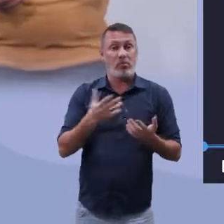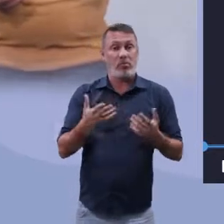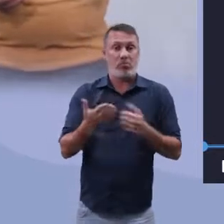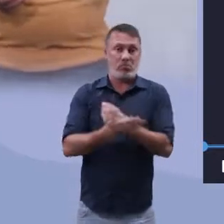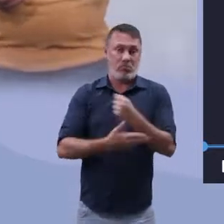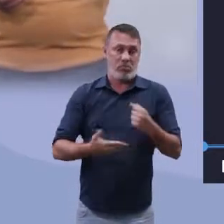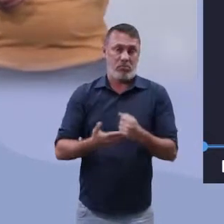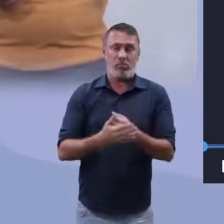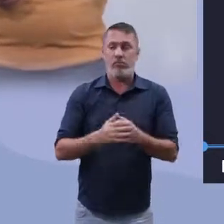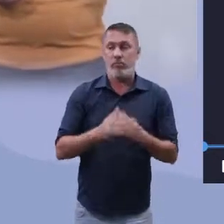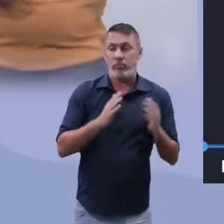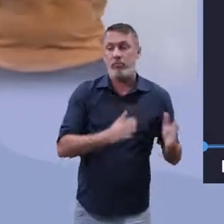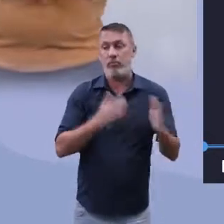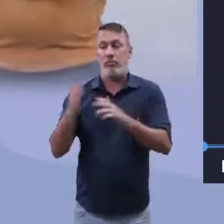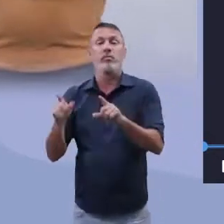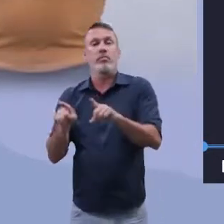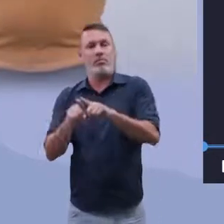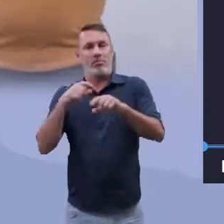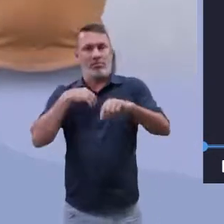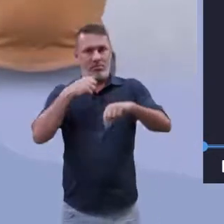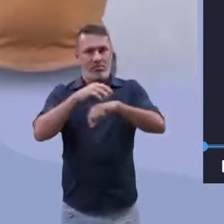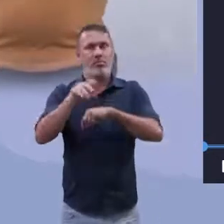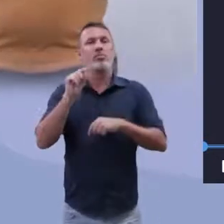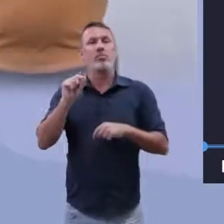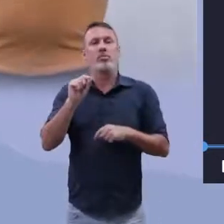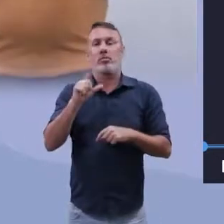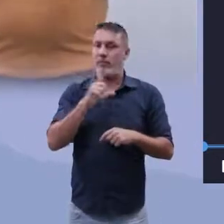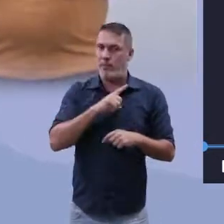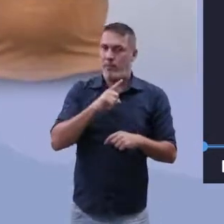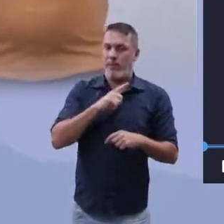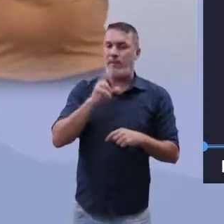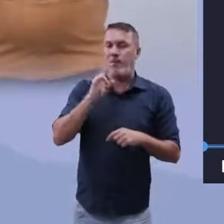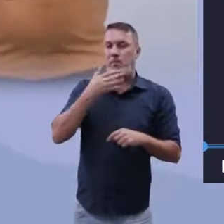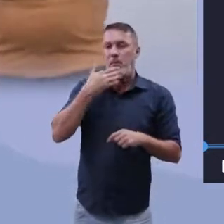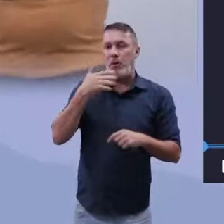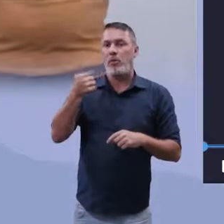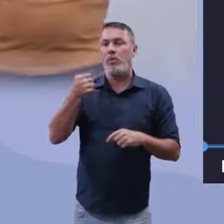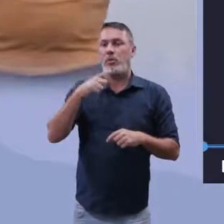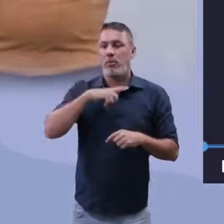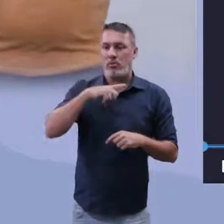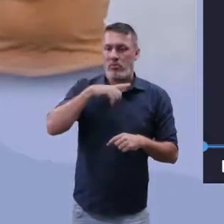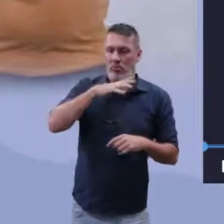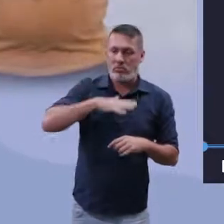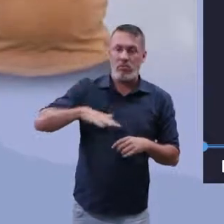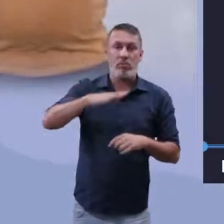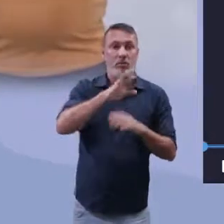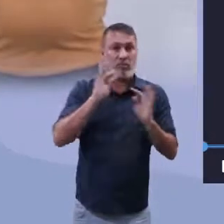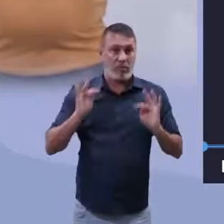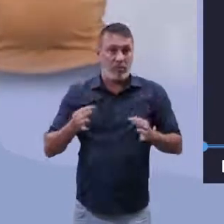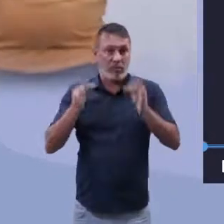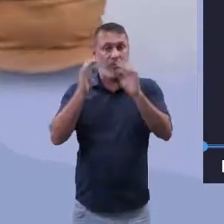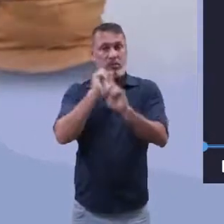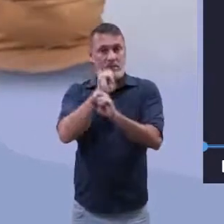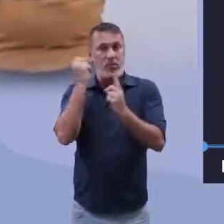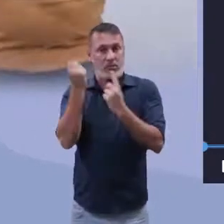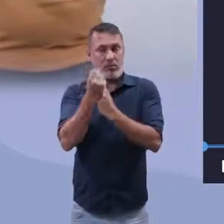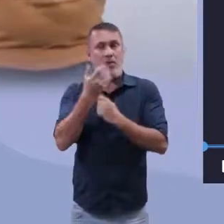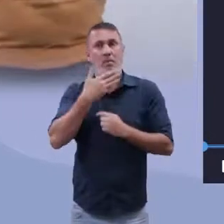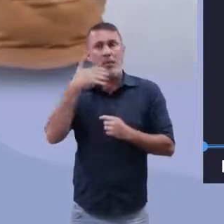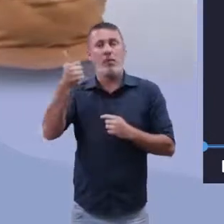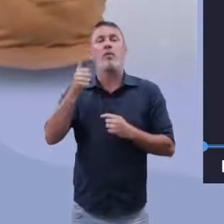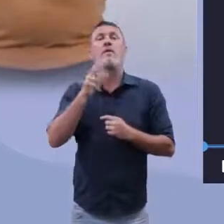vivendo, basicamente? E um outro aspecto, eu disse a vocês que para melhorar a tecnologia